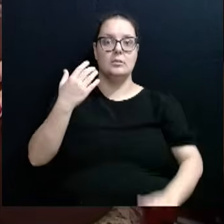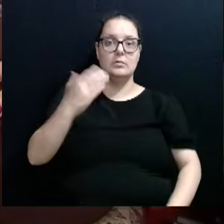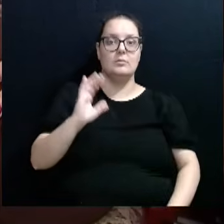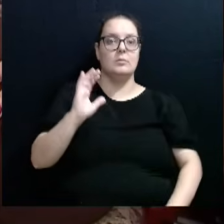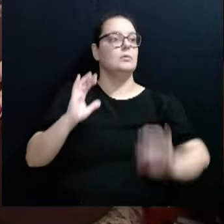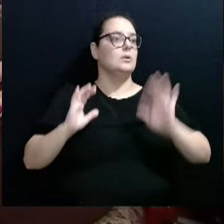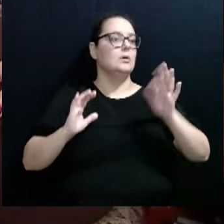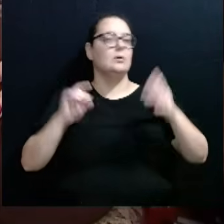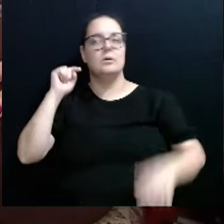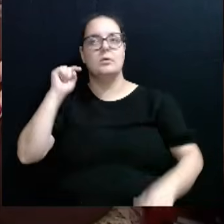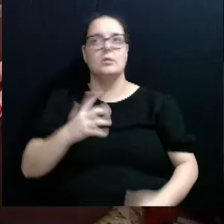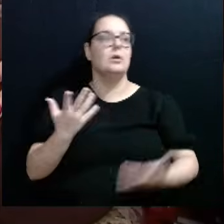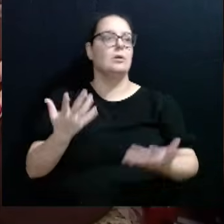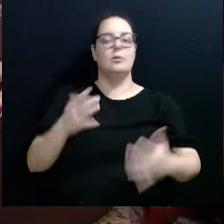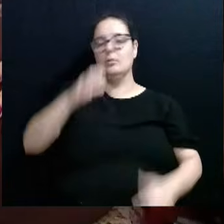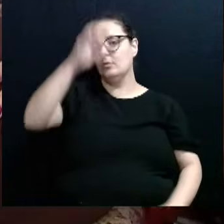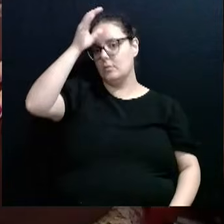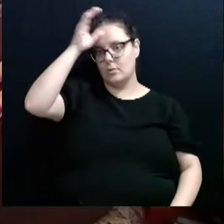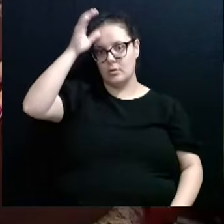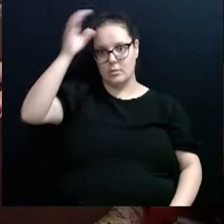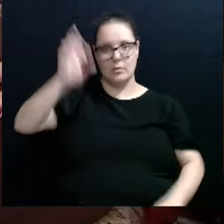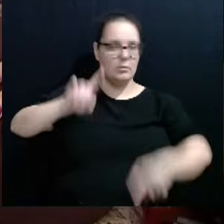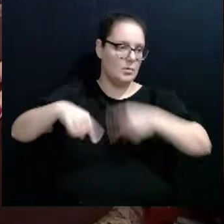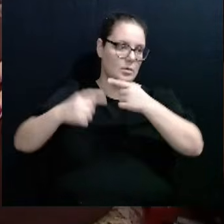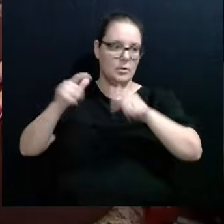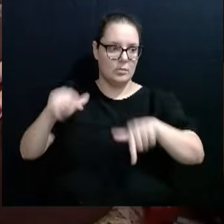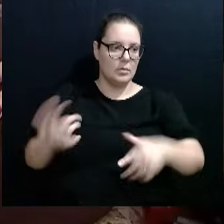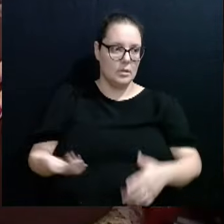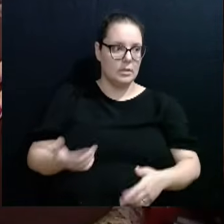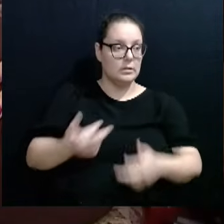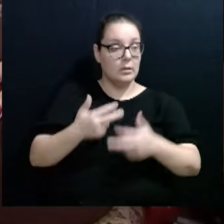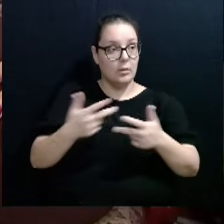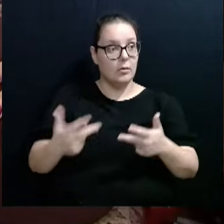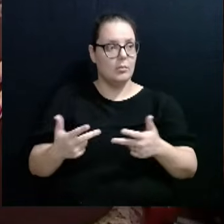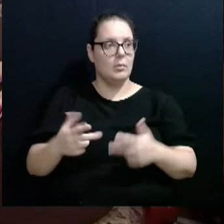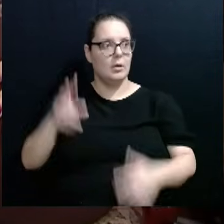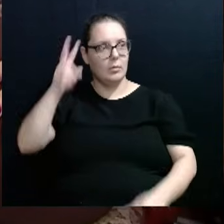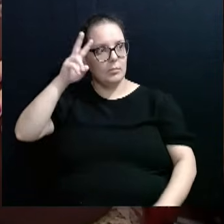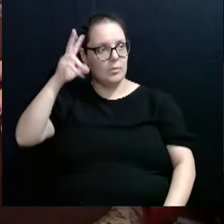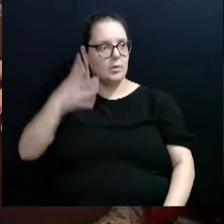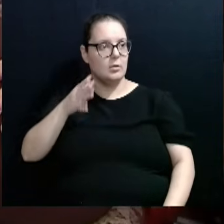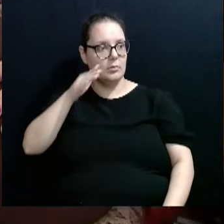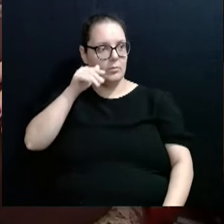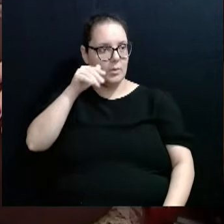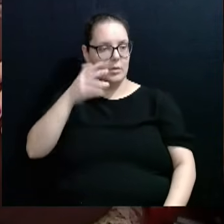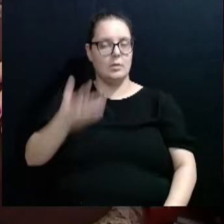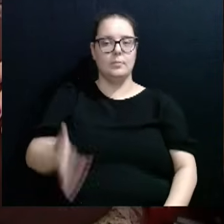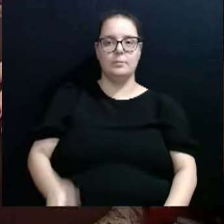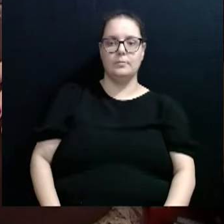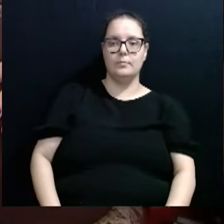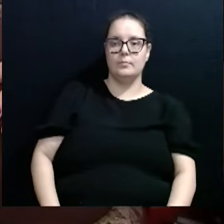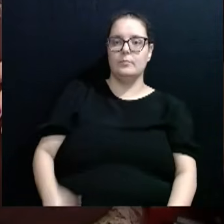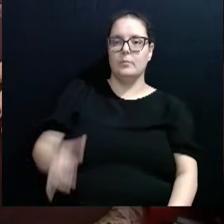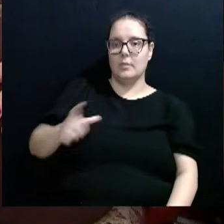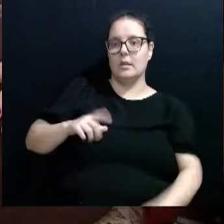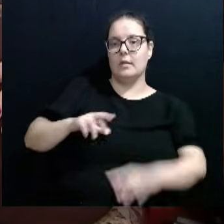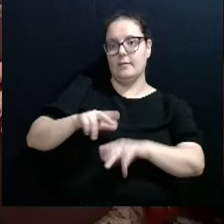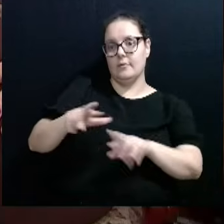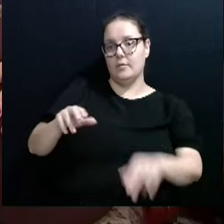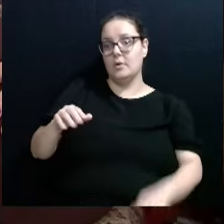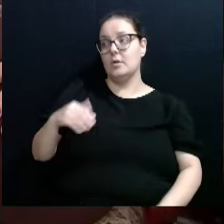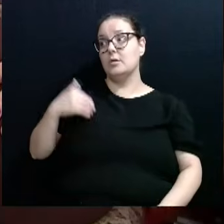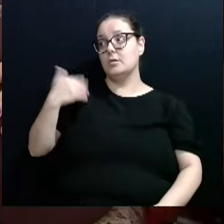o cliente era não sei de onde? Tem alguma coisa que você pode lembrar de uma curiosidade? Tem muita gente de fora.